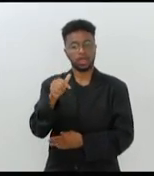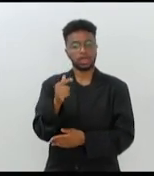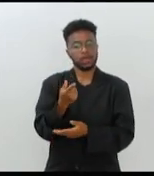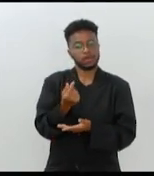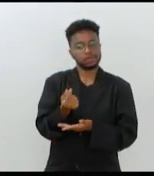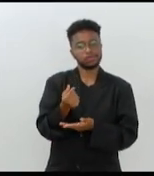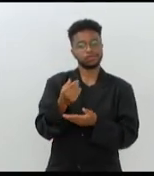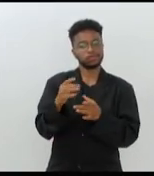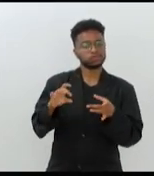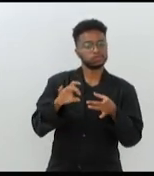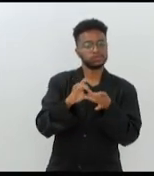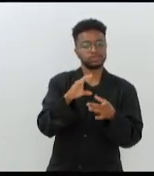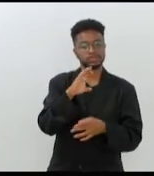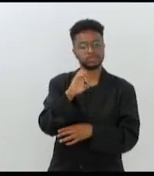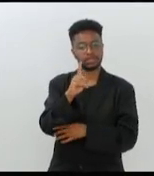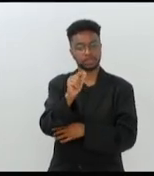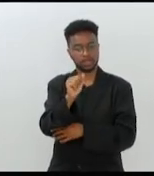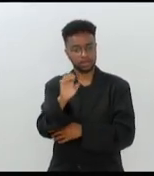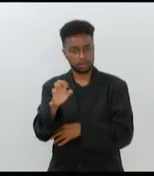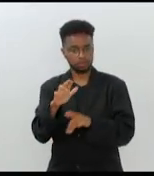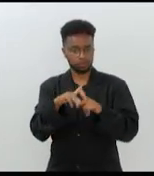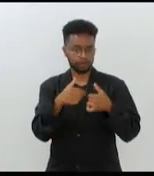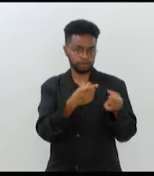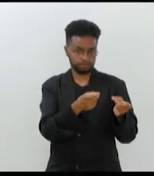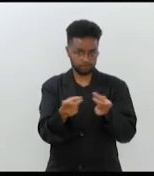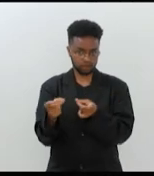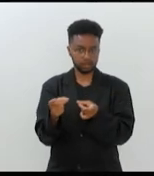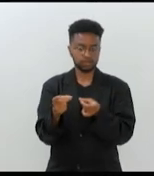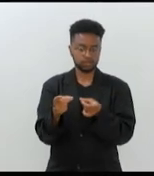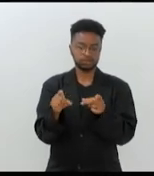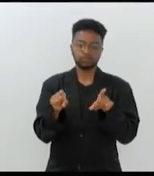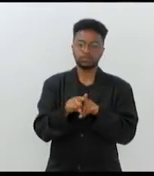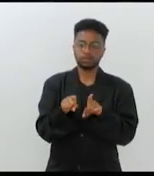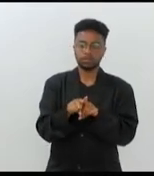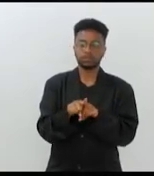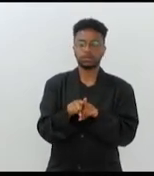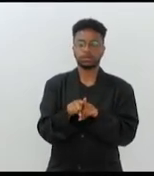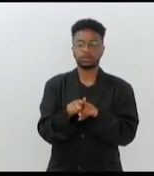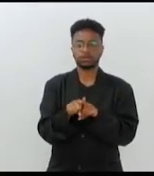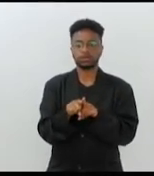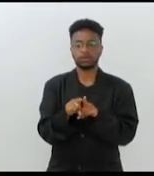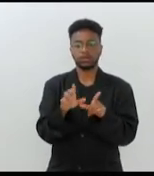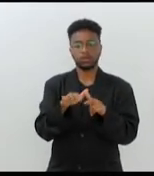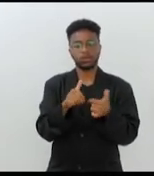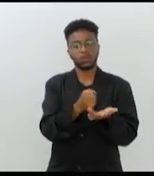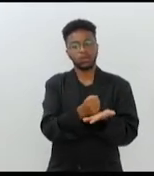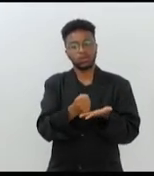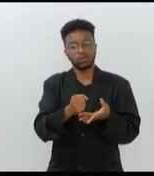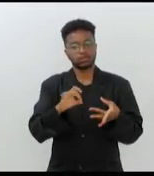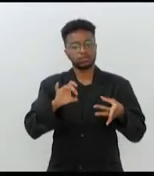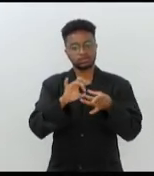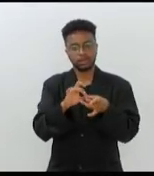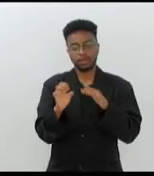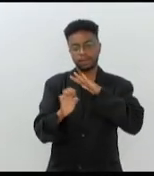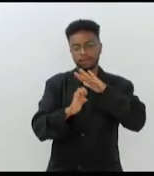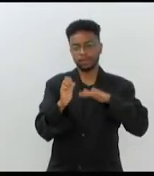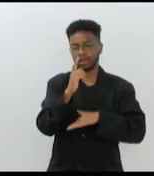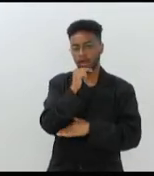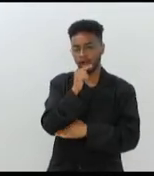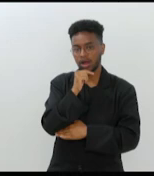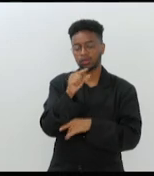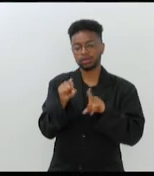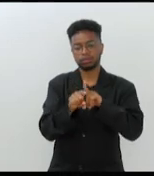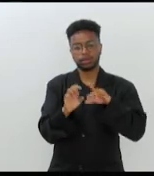recursos da SEDAI, da venda, né, da concessão das distribuidoras de água, das empresas